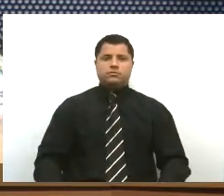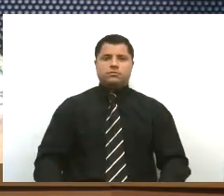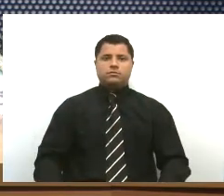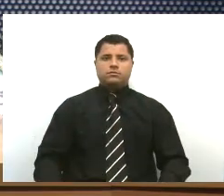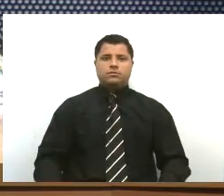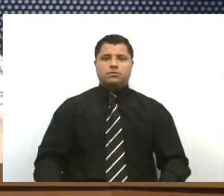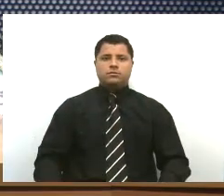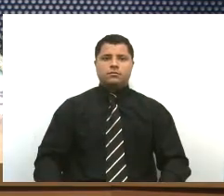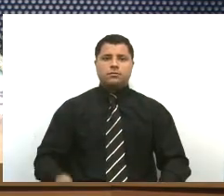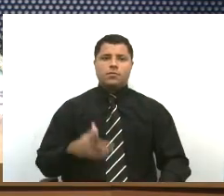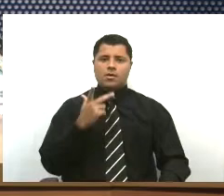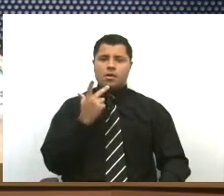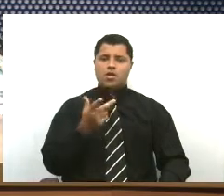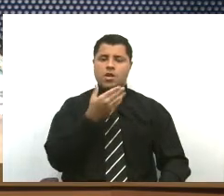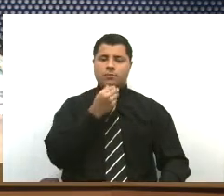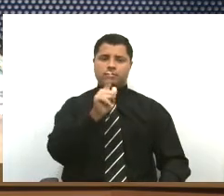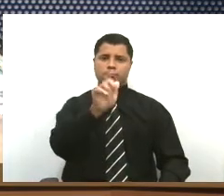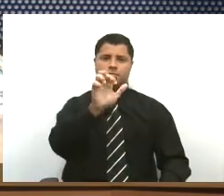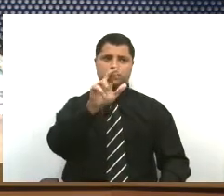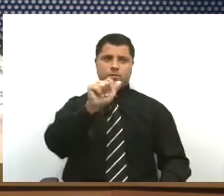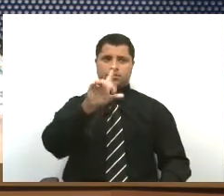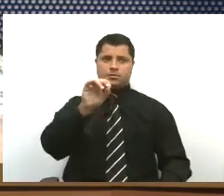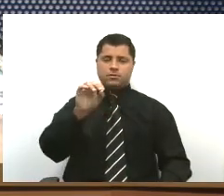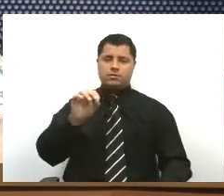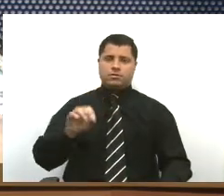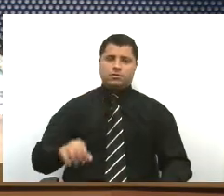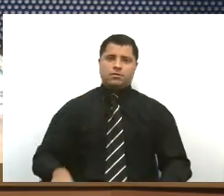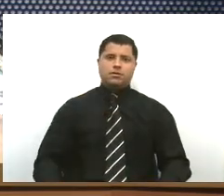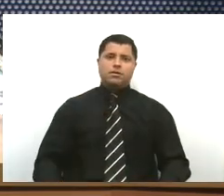A palavra, Geraldo Celestino.